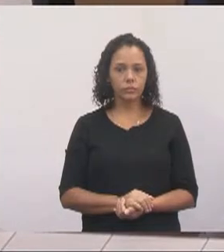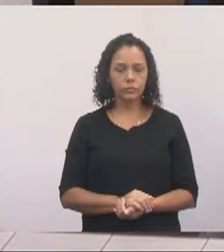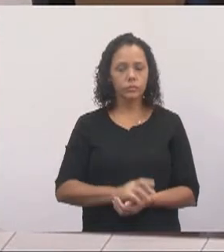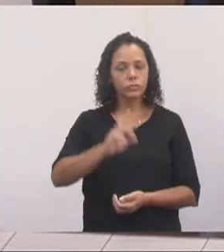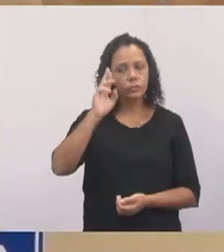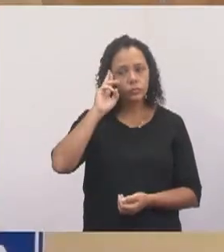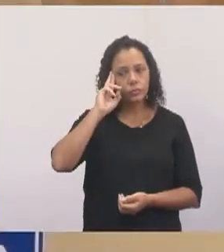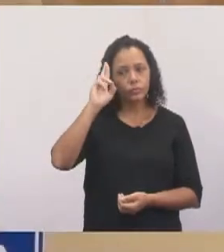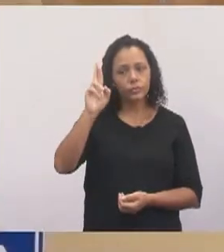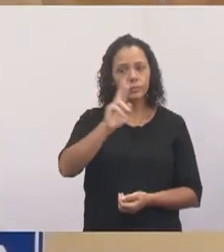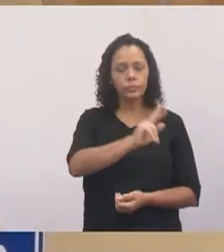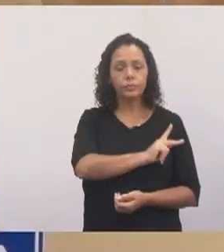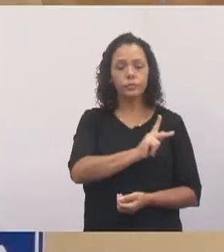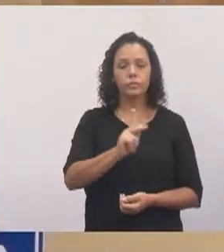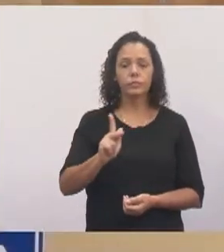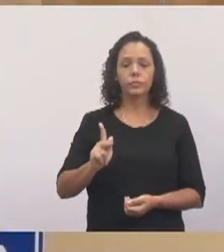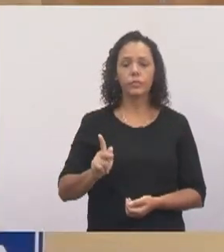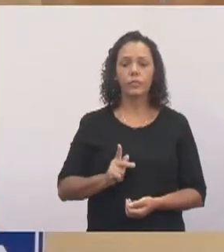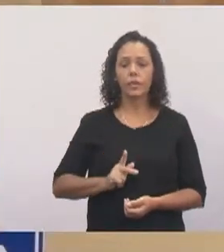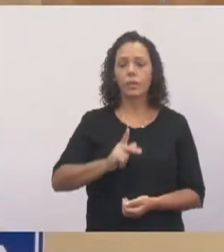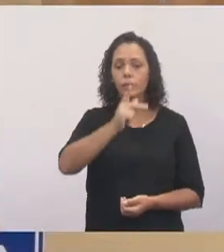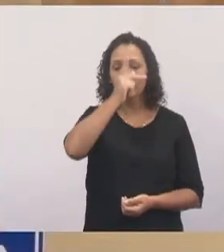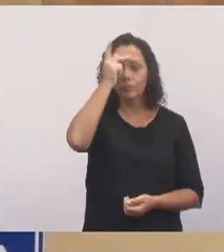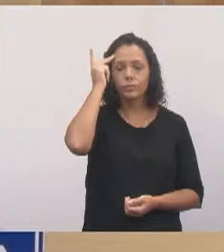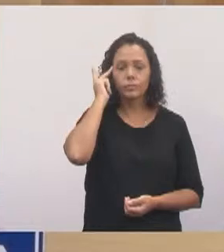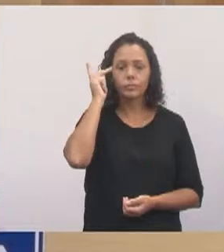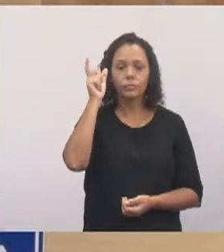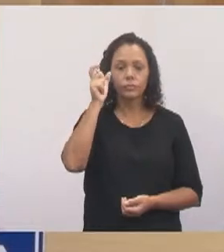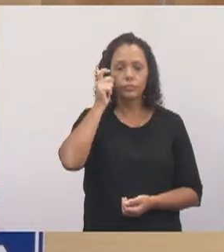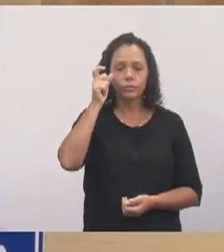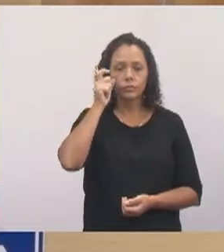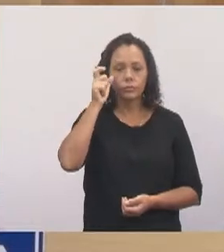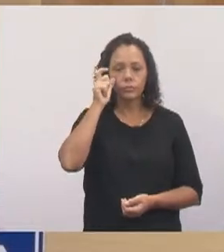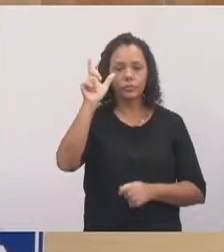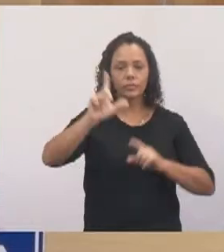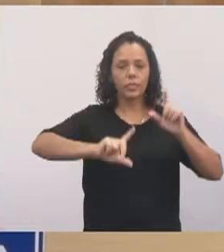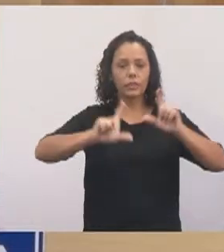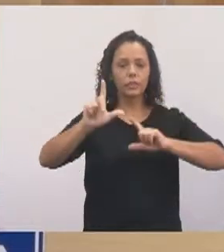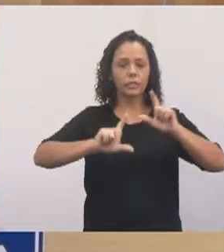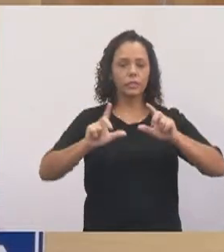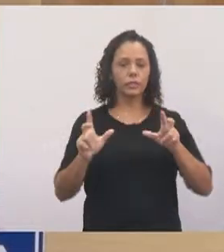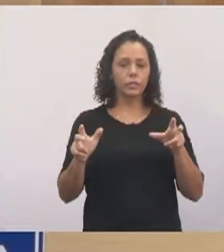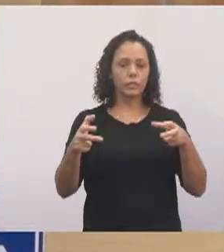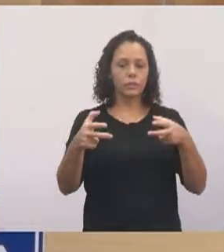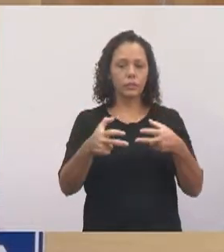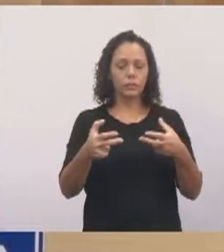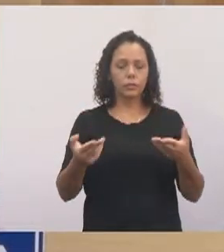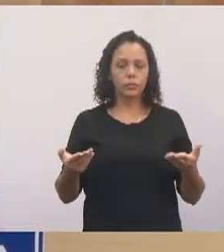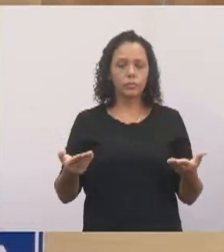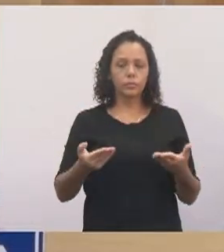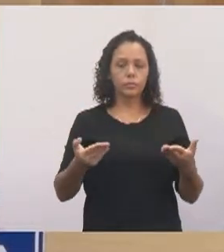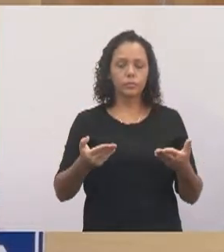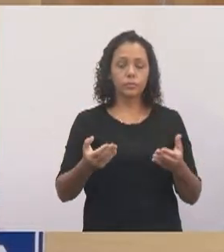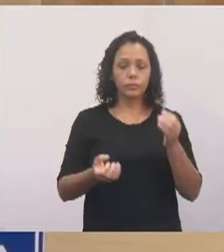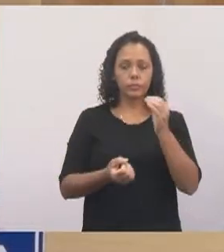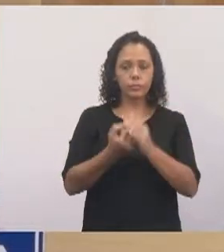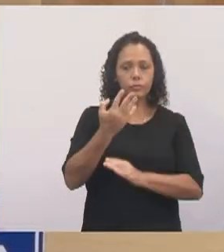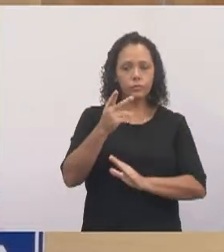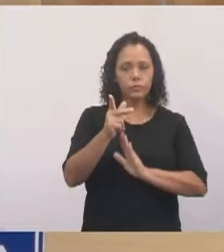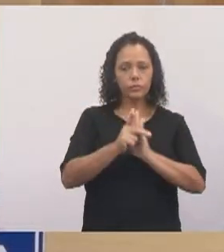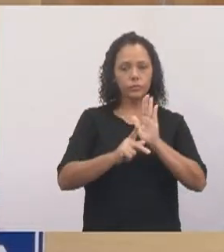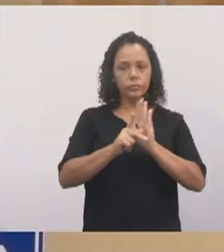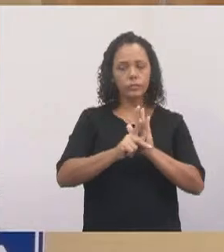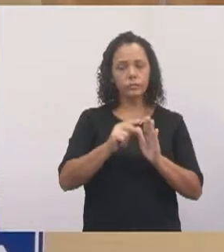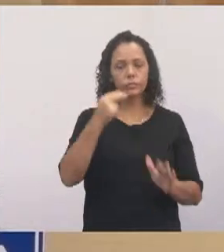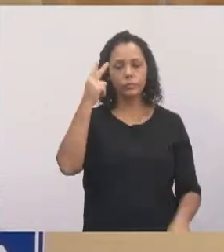Senhor presidente, público que assiste à TV Câmara neste exato momento, a autora do projeto,